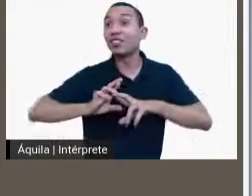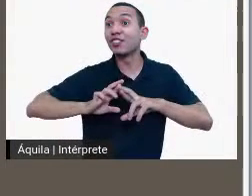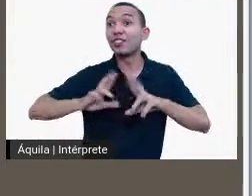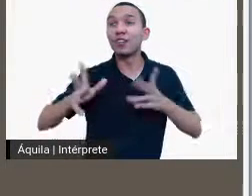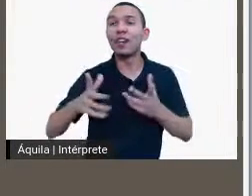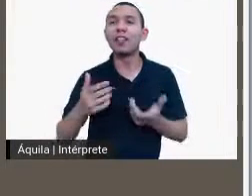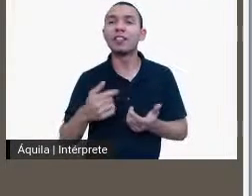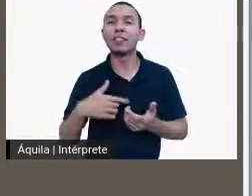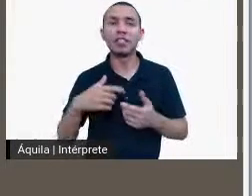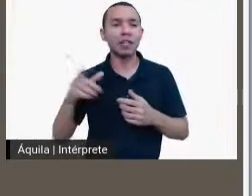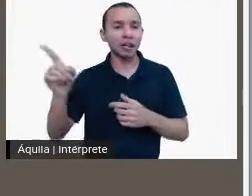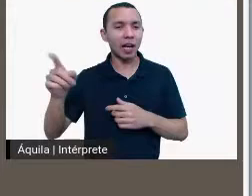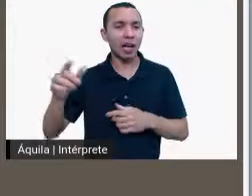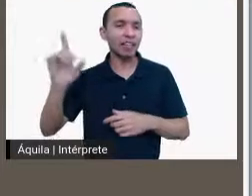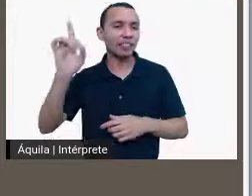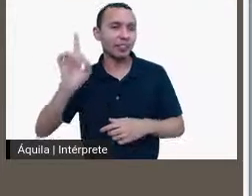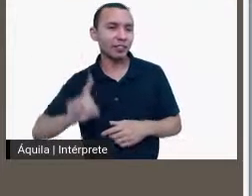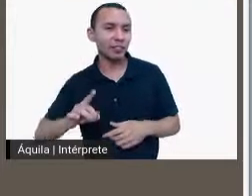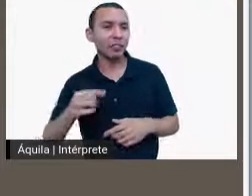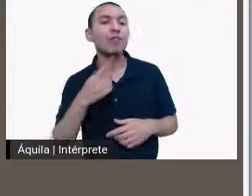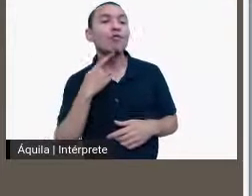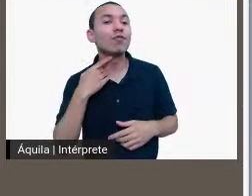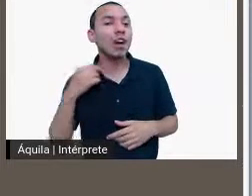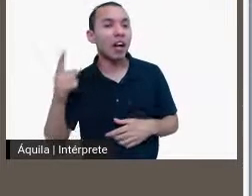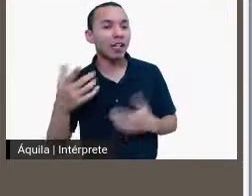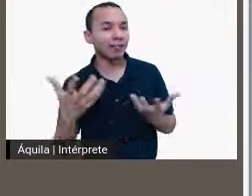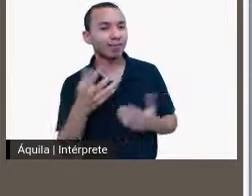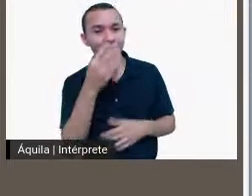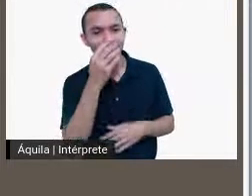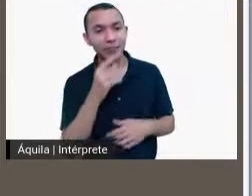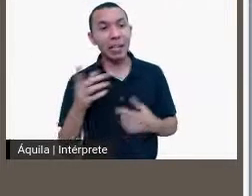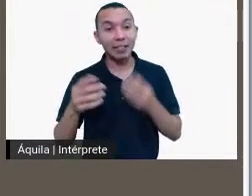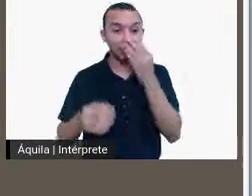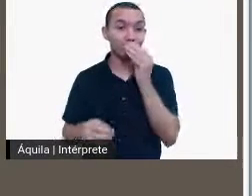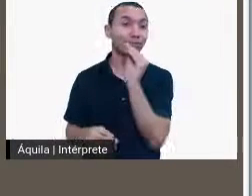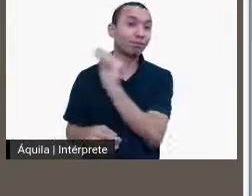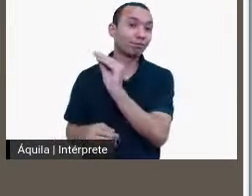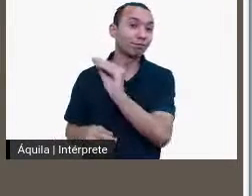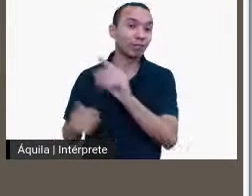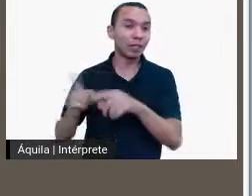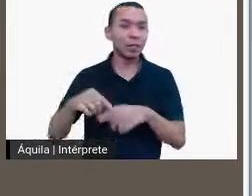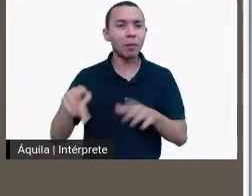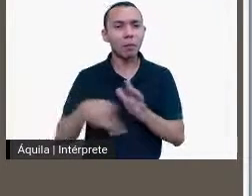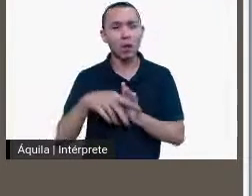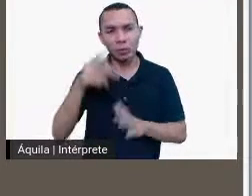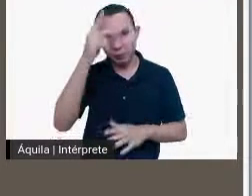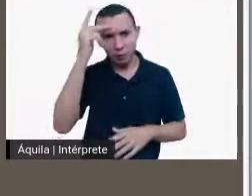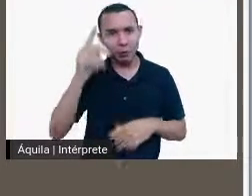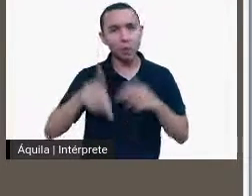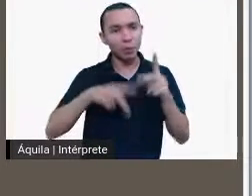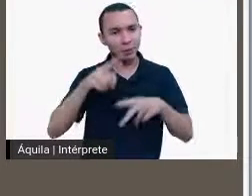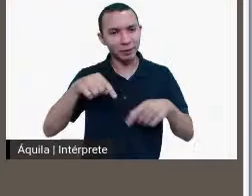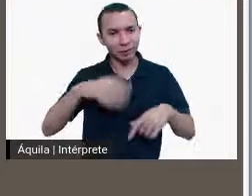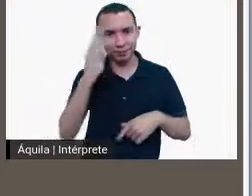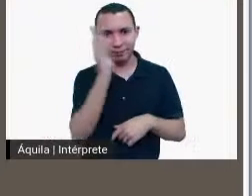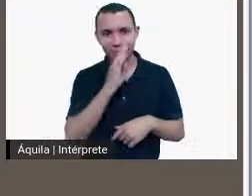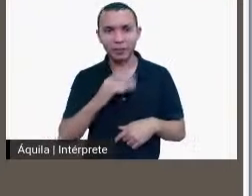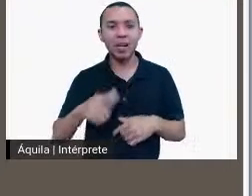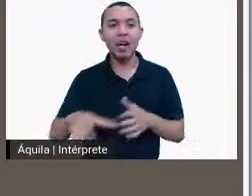os diretores desconhecidos e ignorados pela nossa intelectualidade naquele momento